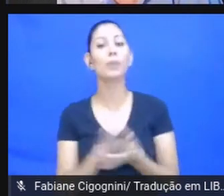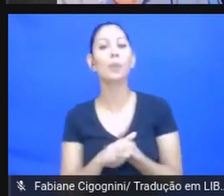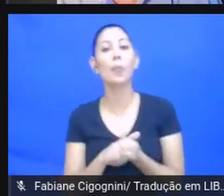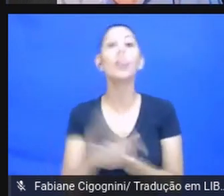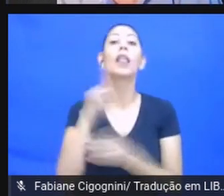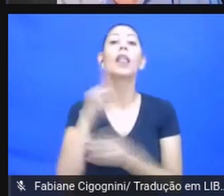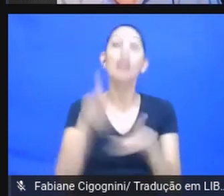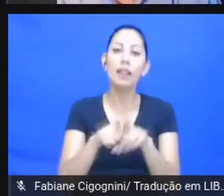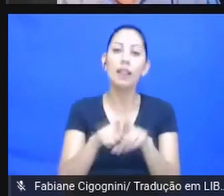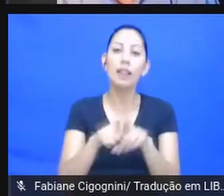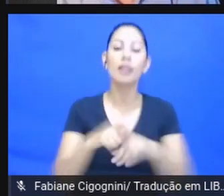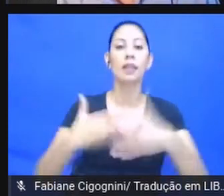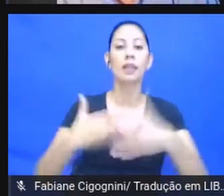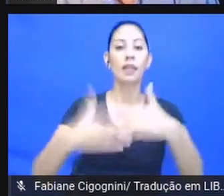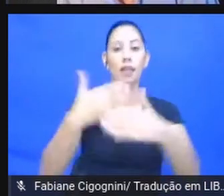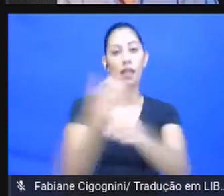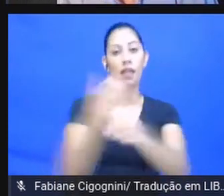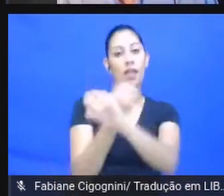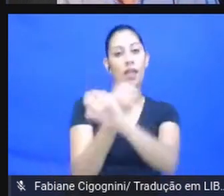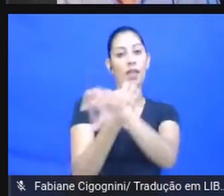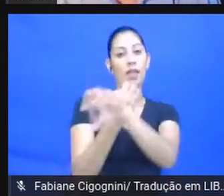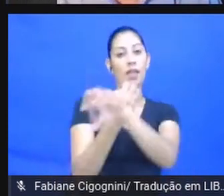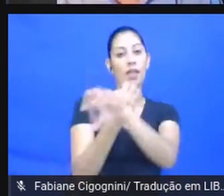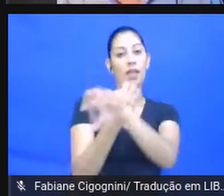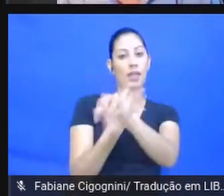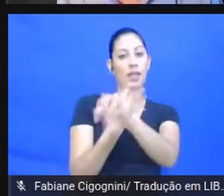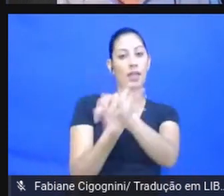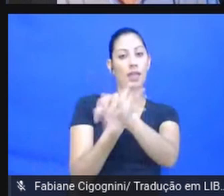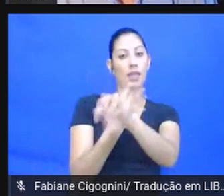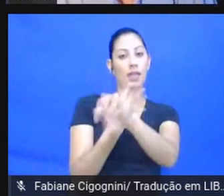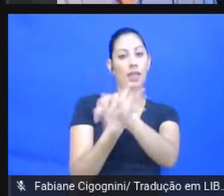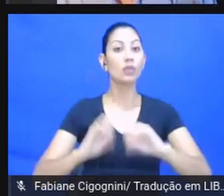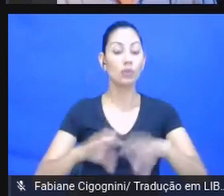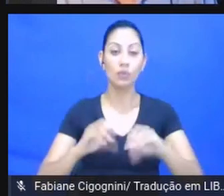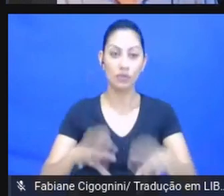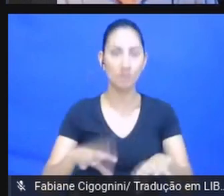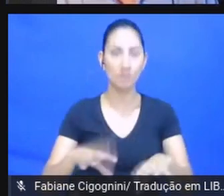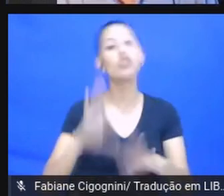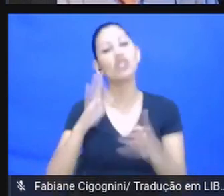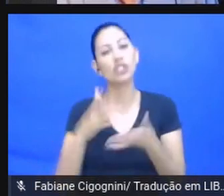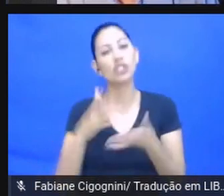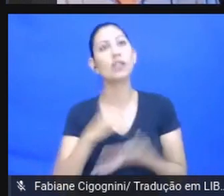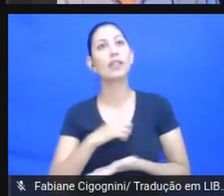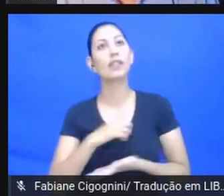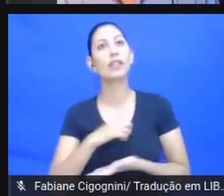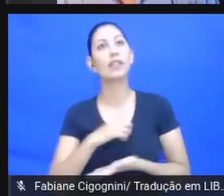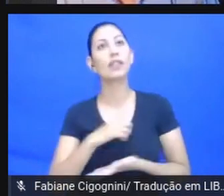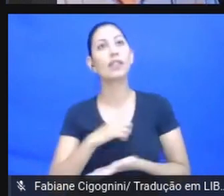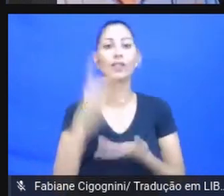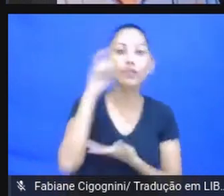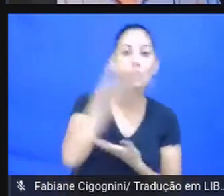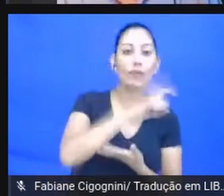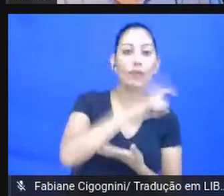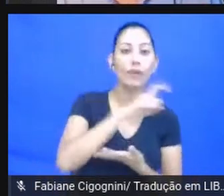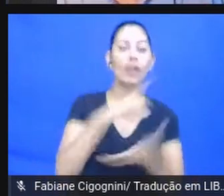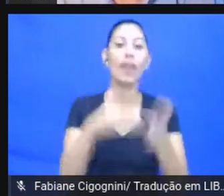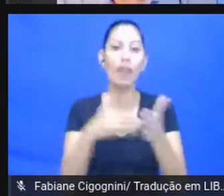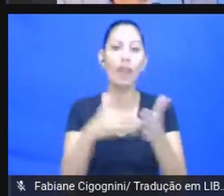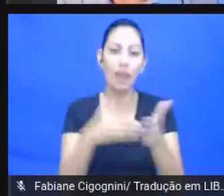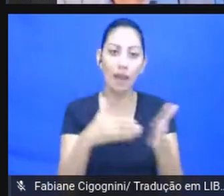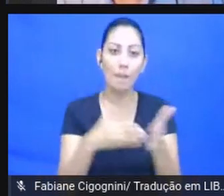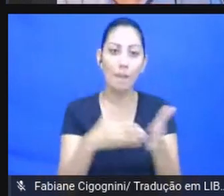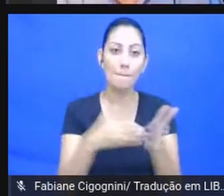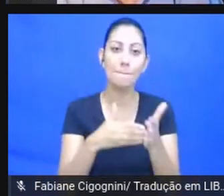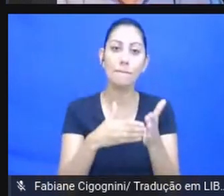da educação online, mesmo que seja o que nós chamamos de ensino remoto online, mas vai ter